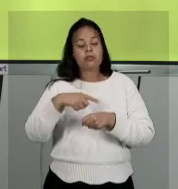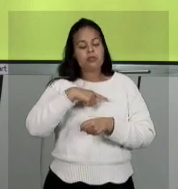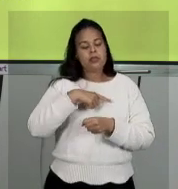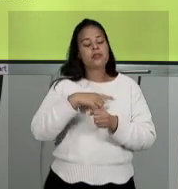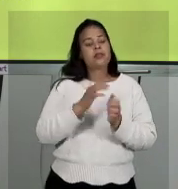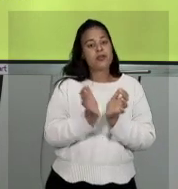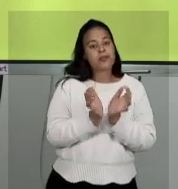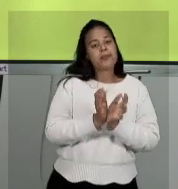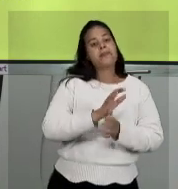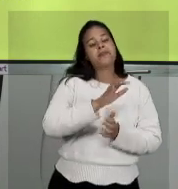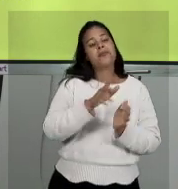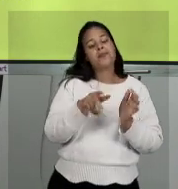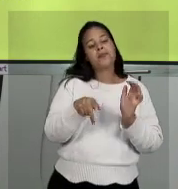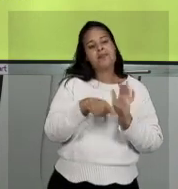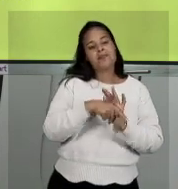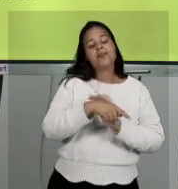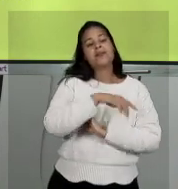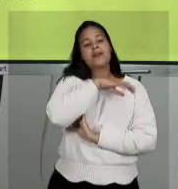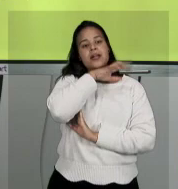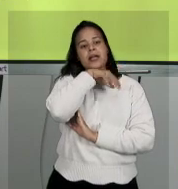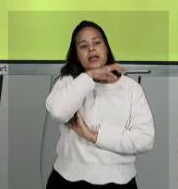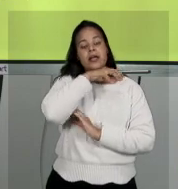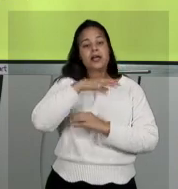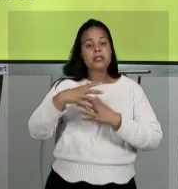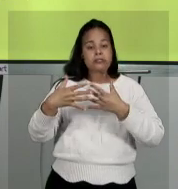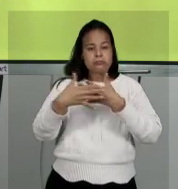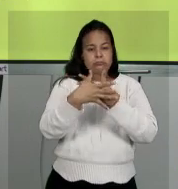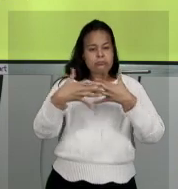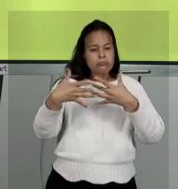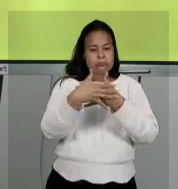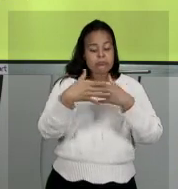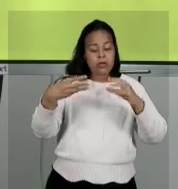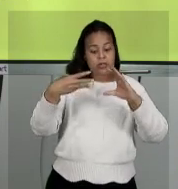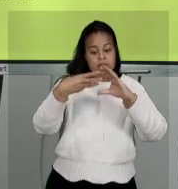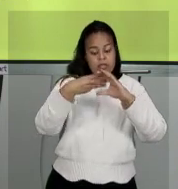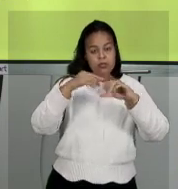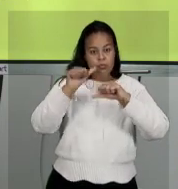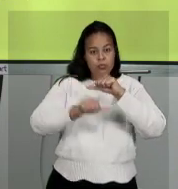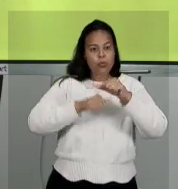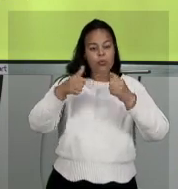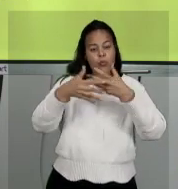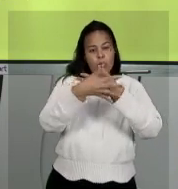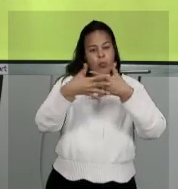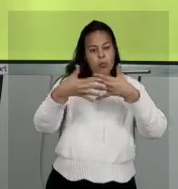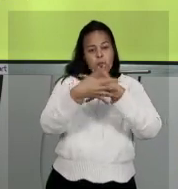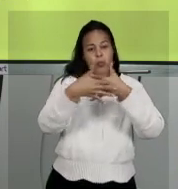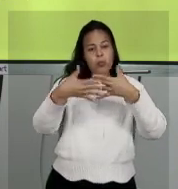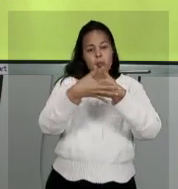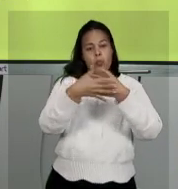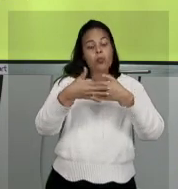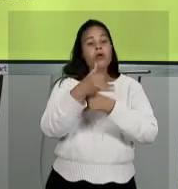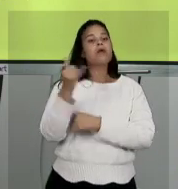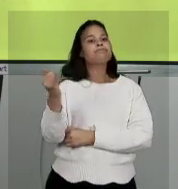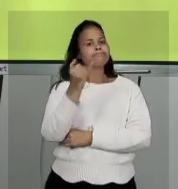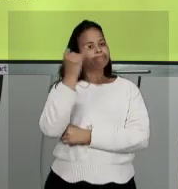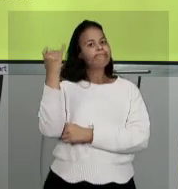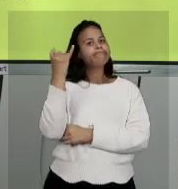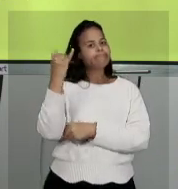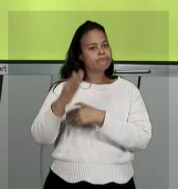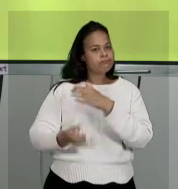nutriente essencial para a formação dos tecidos. As células não formam os tecidos? Então, importante para a formação dos